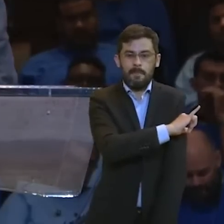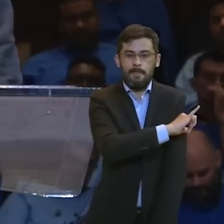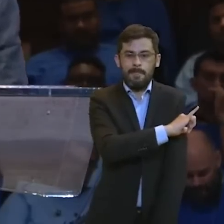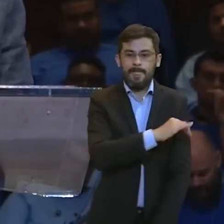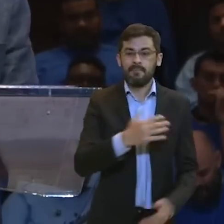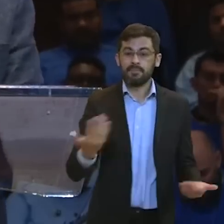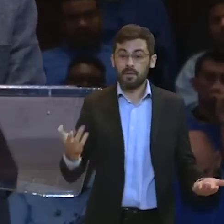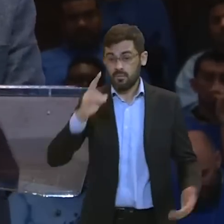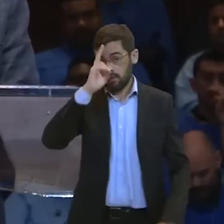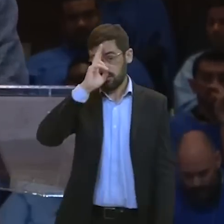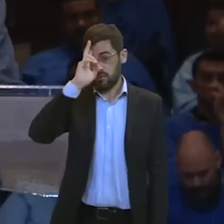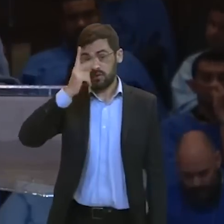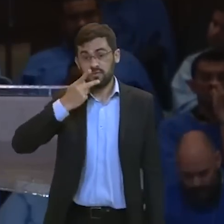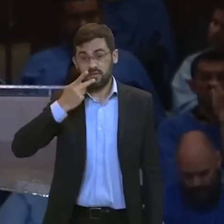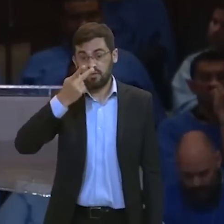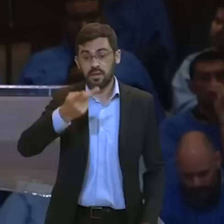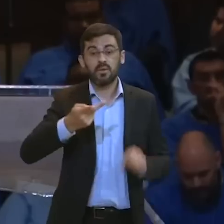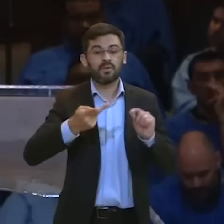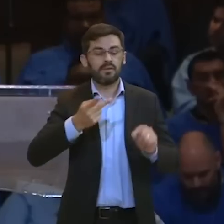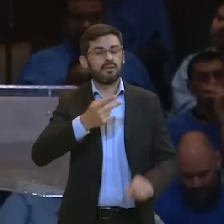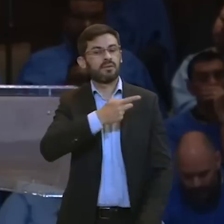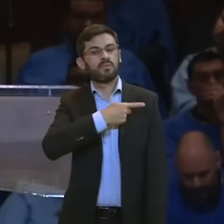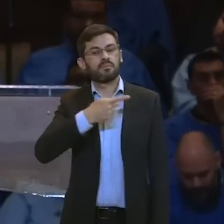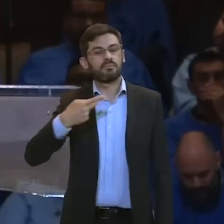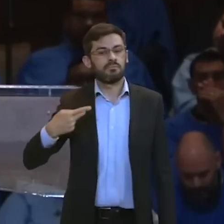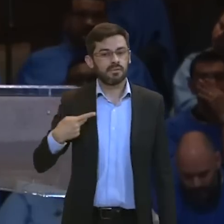A história vai nos dizer que esse pastor